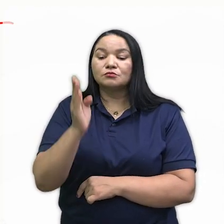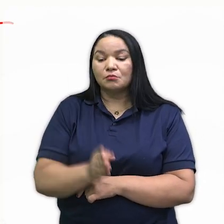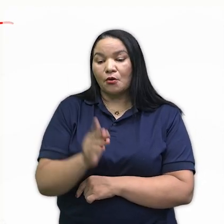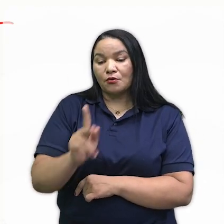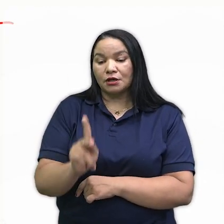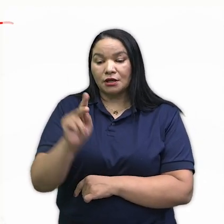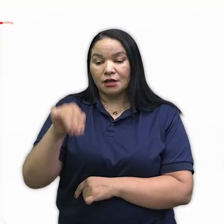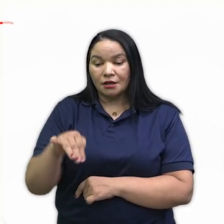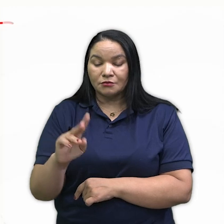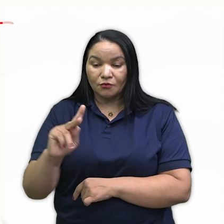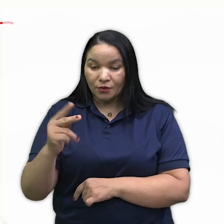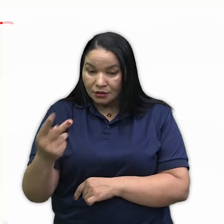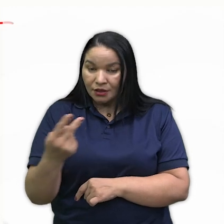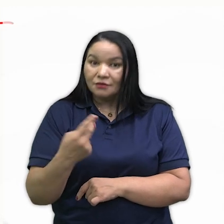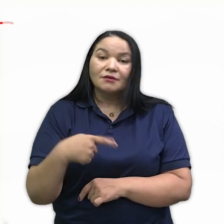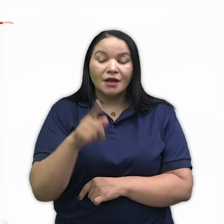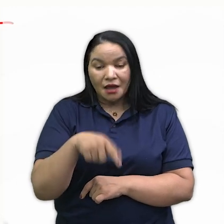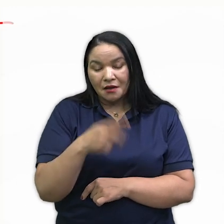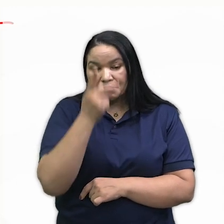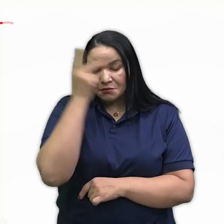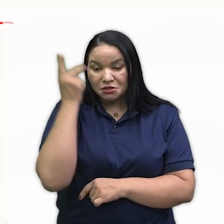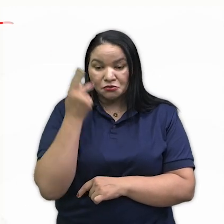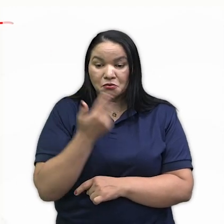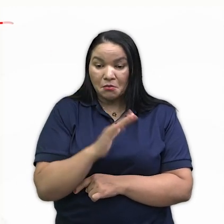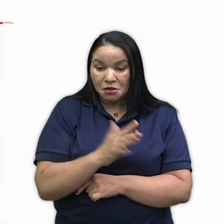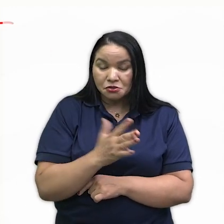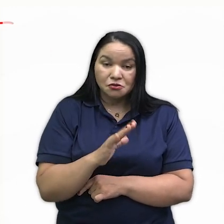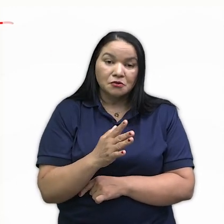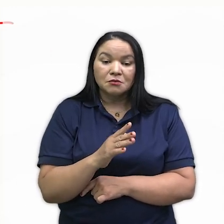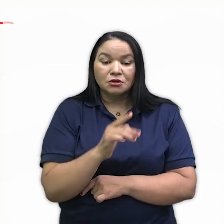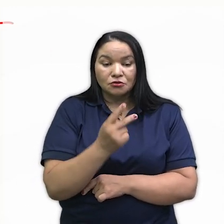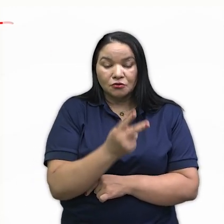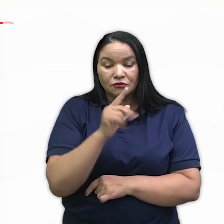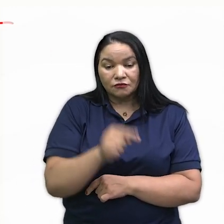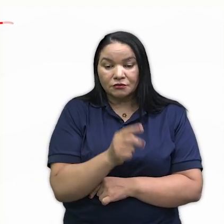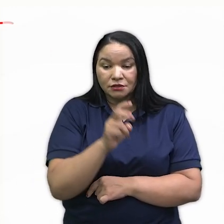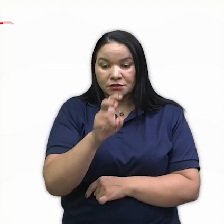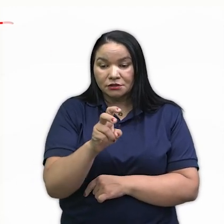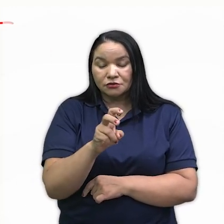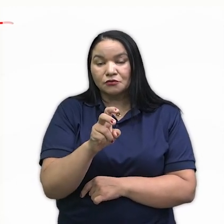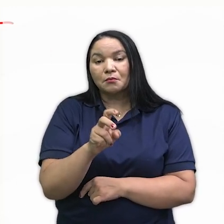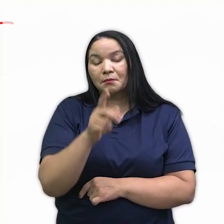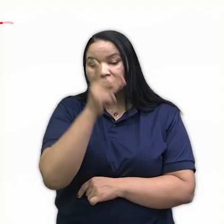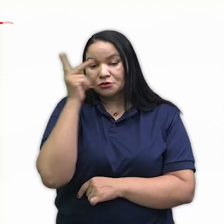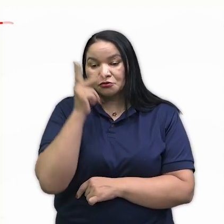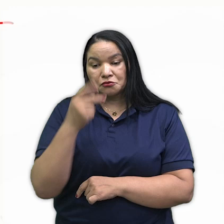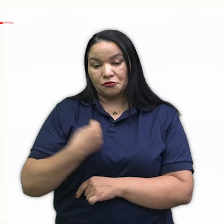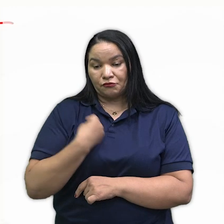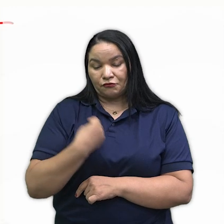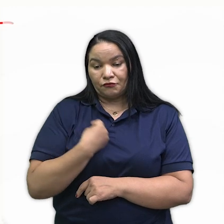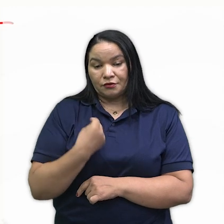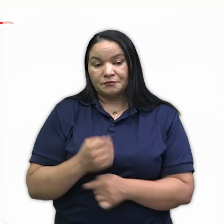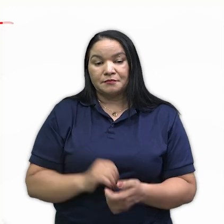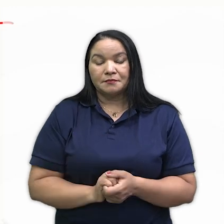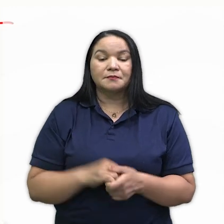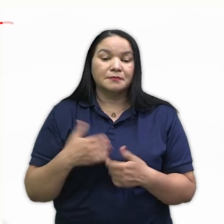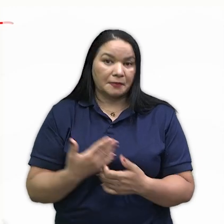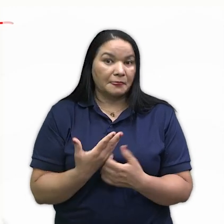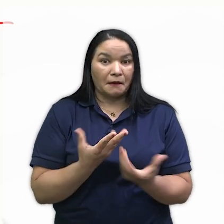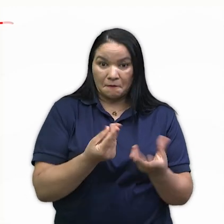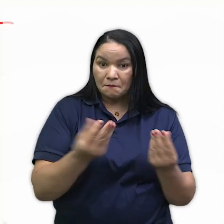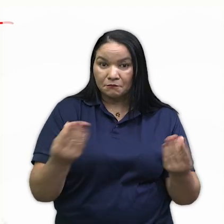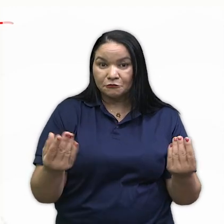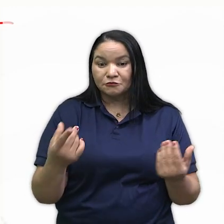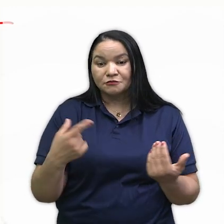cada quilômetro quadrado aqui no estado do Amazonas, a gente tem em média 2,5 pessoas vivendo. Professor, isso é baixo? Bastante.